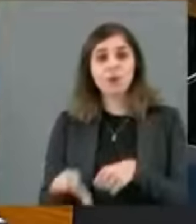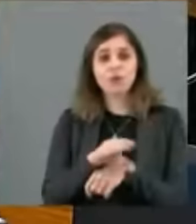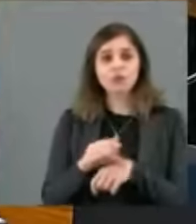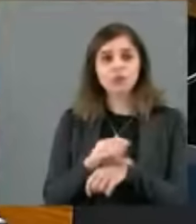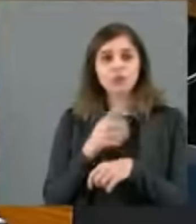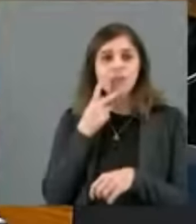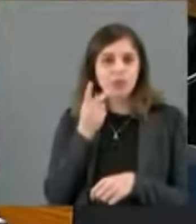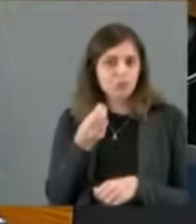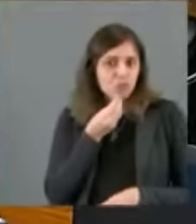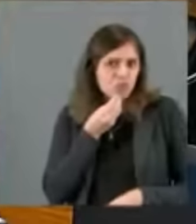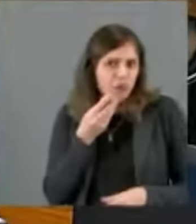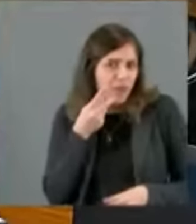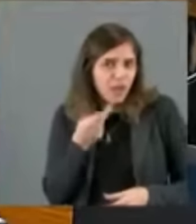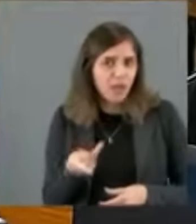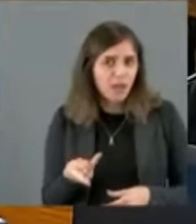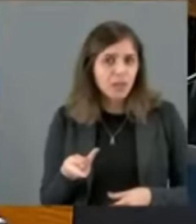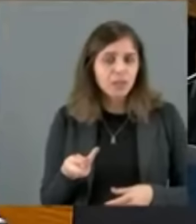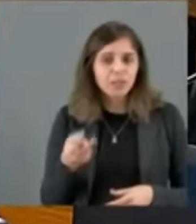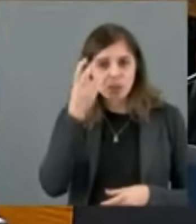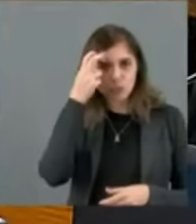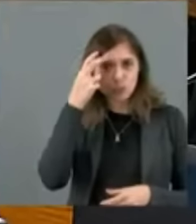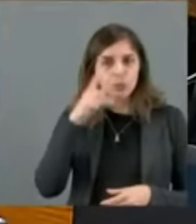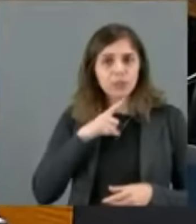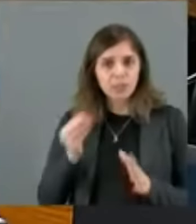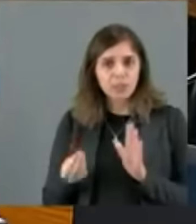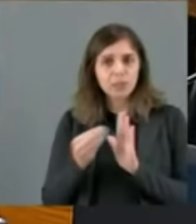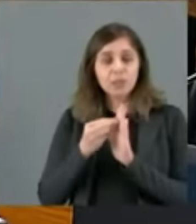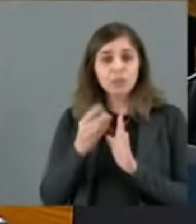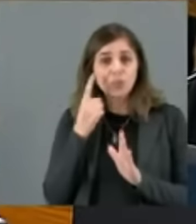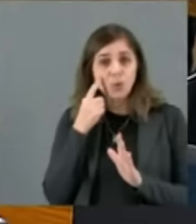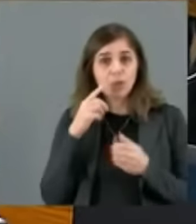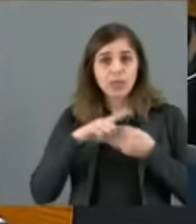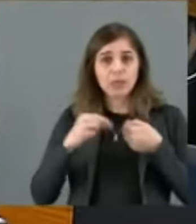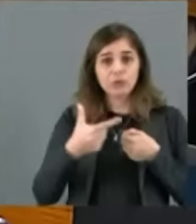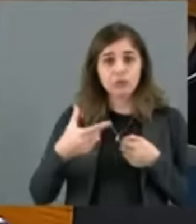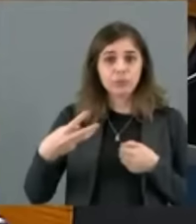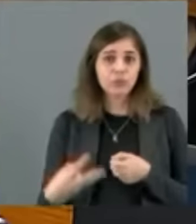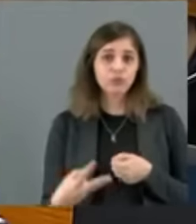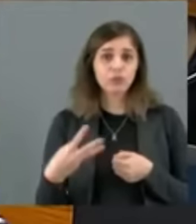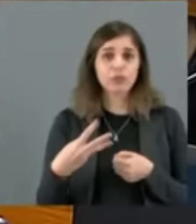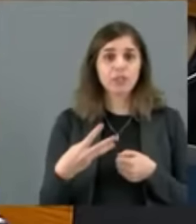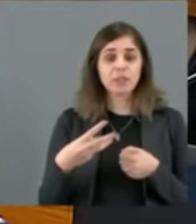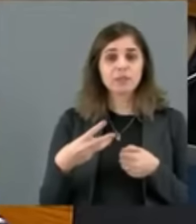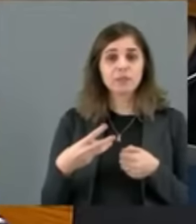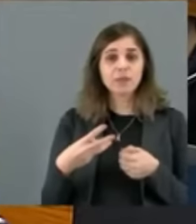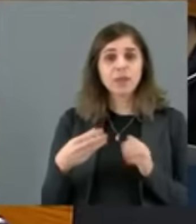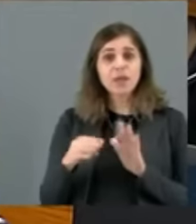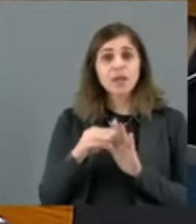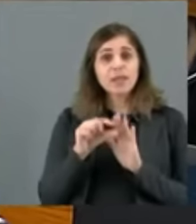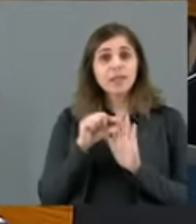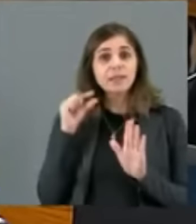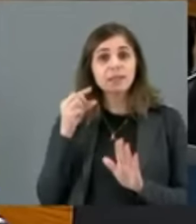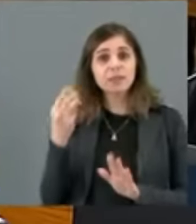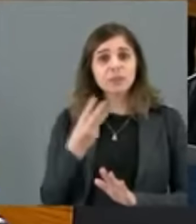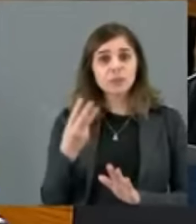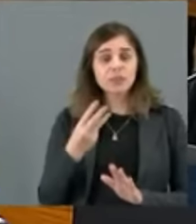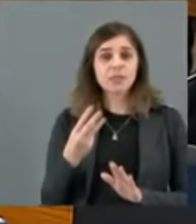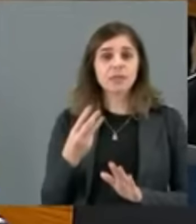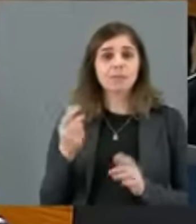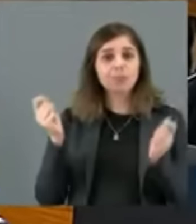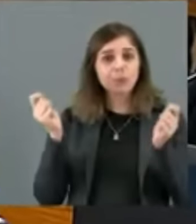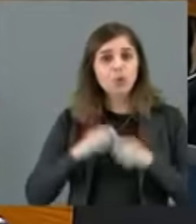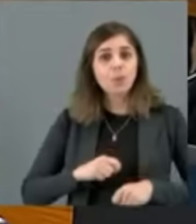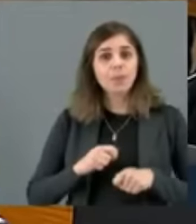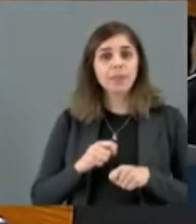Federal em que a cultura é enaltecida. Olha, artigo 23, inciso 3º, competência comum de